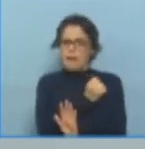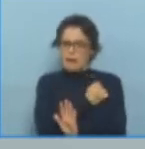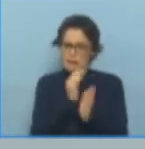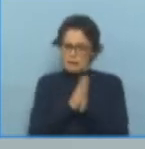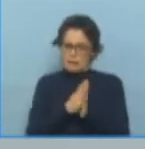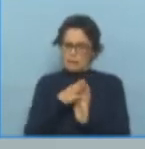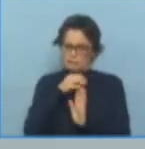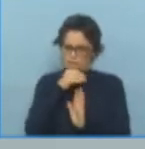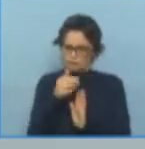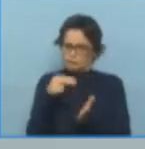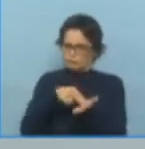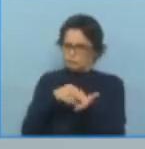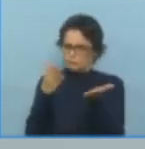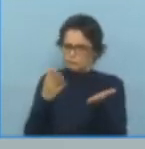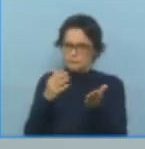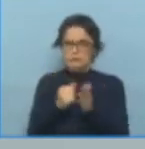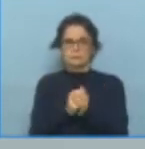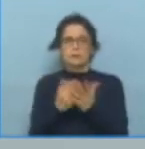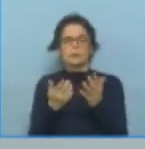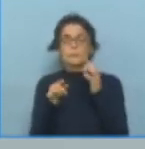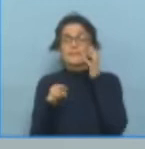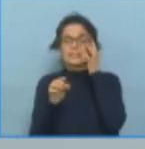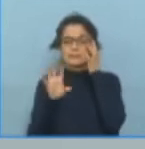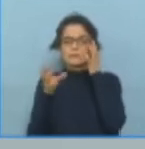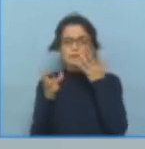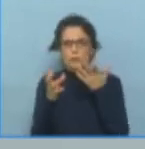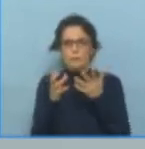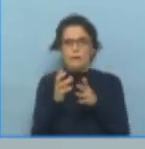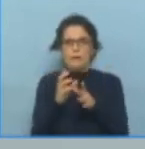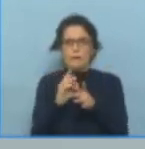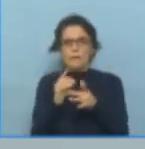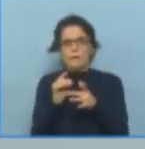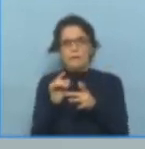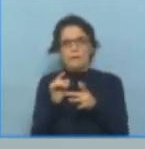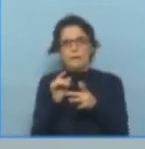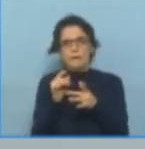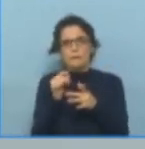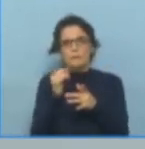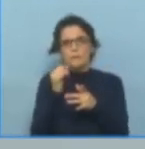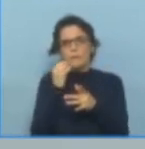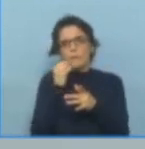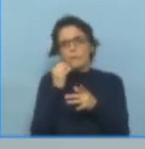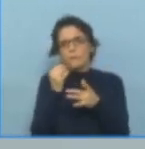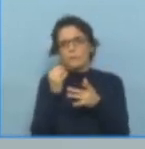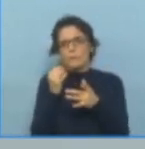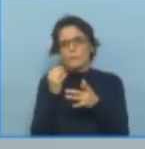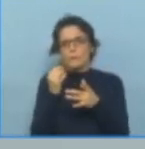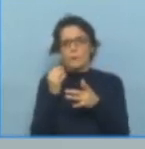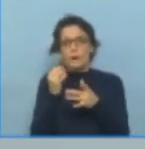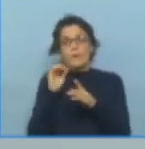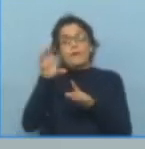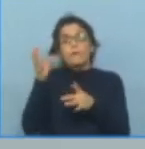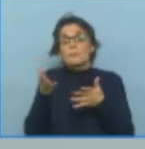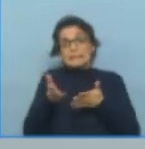esta opção também reforça o preparar as pessoas, o criar nos visitadores, nos voluntários, também uma